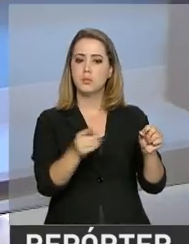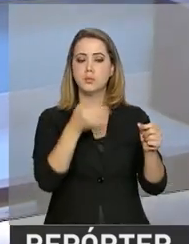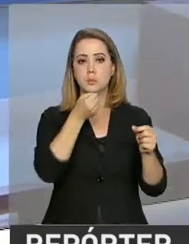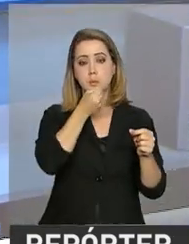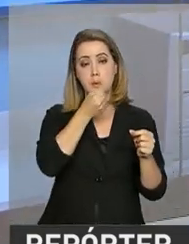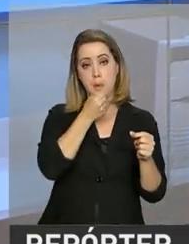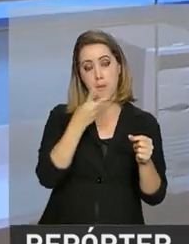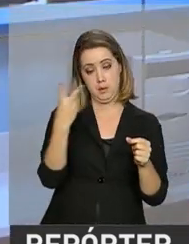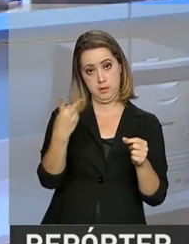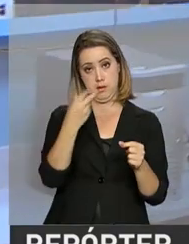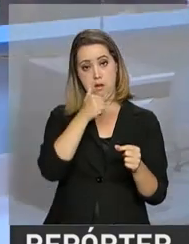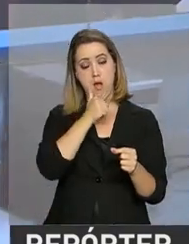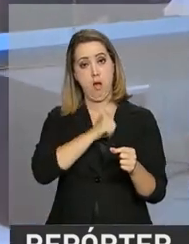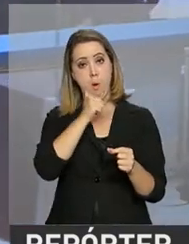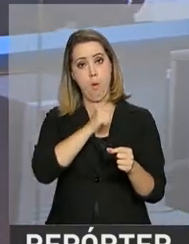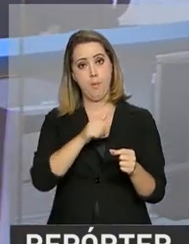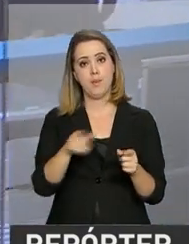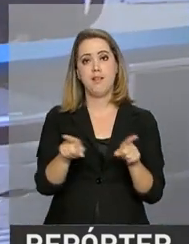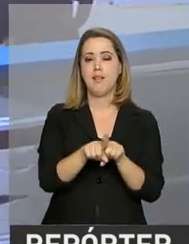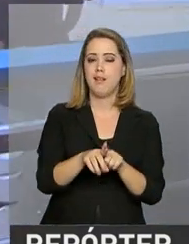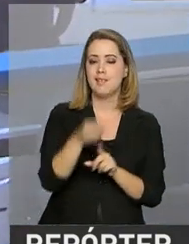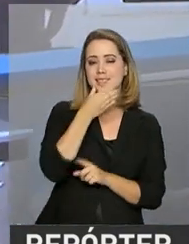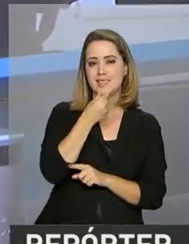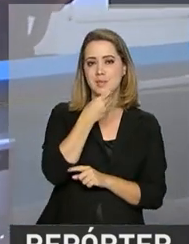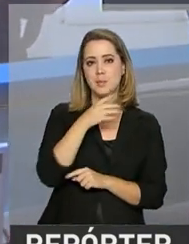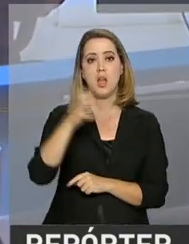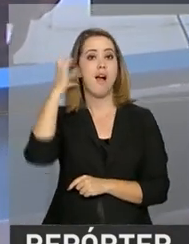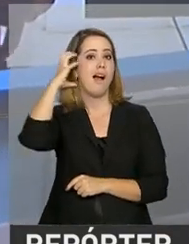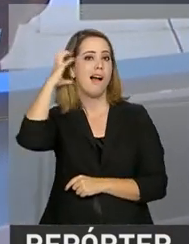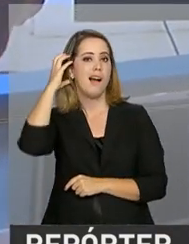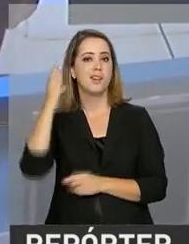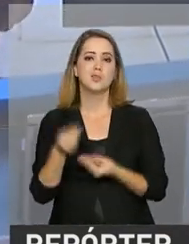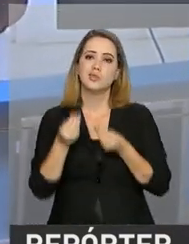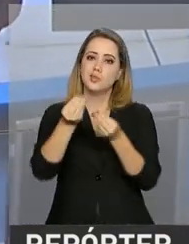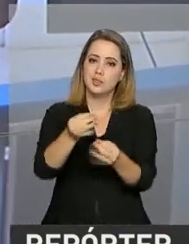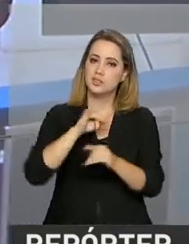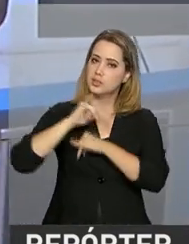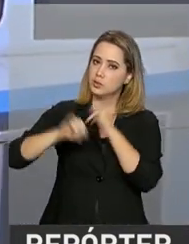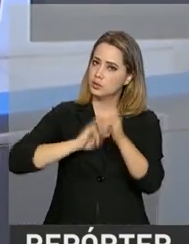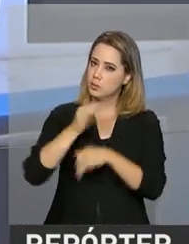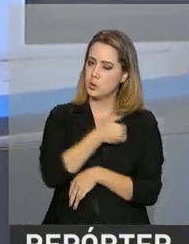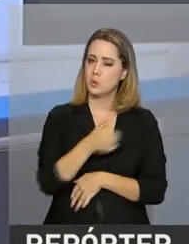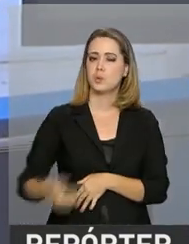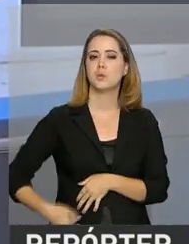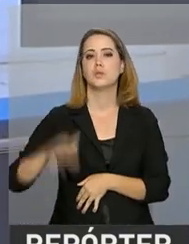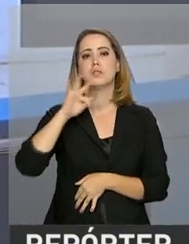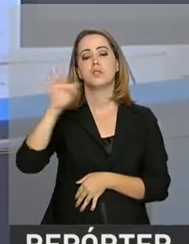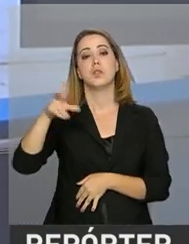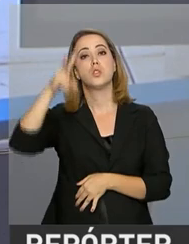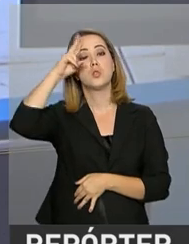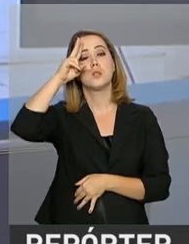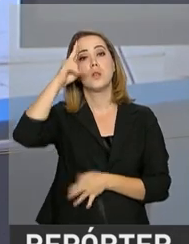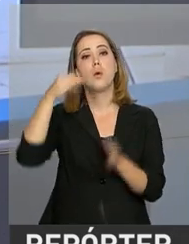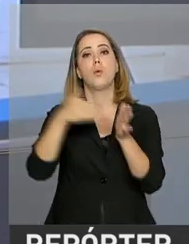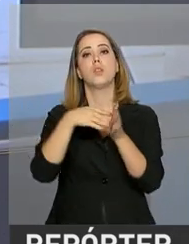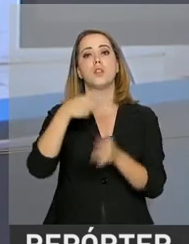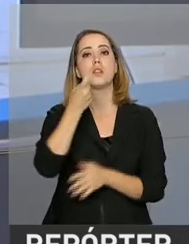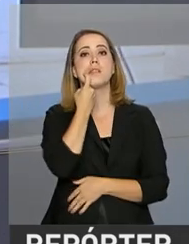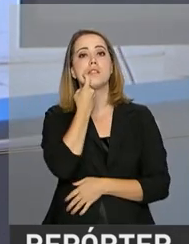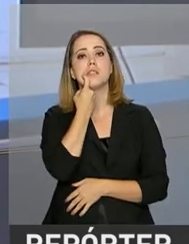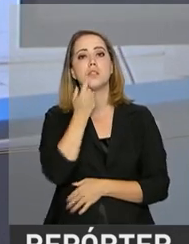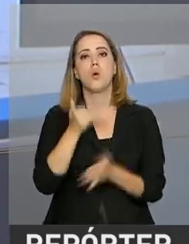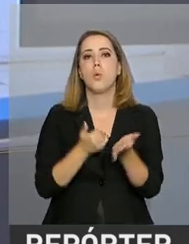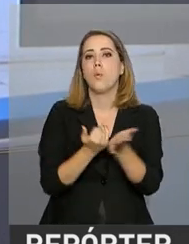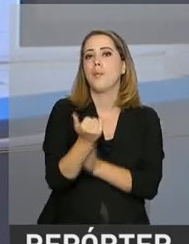por Roberto Camargo e Gláucia Gomes programa de rádio leva você as notícias do Governo Federal de segunda a sexta e você já